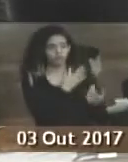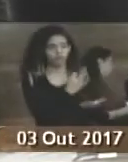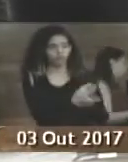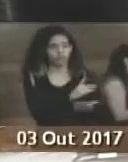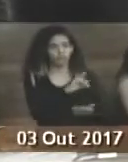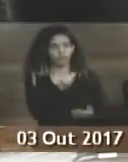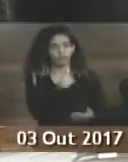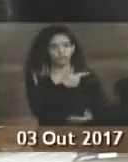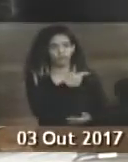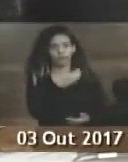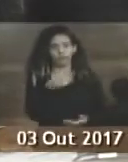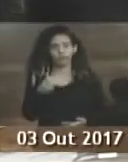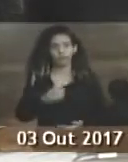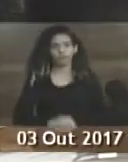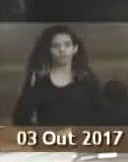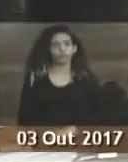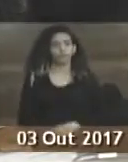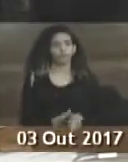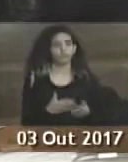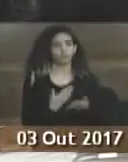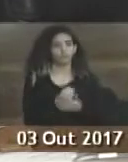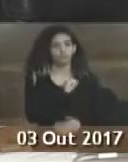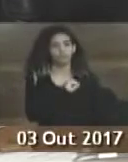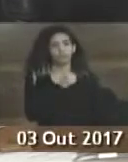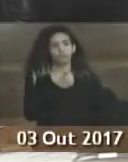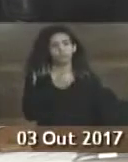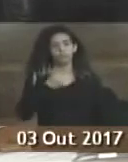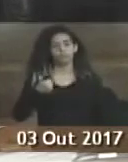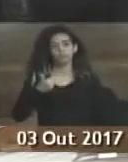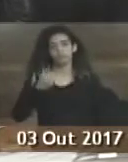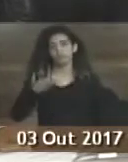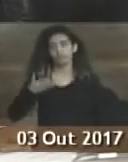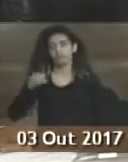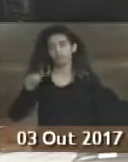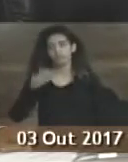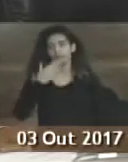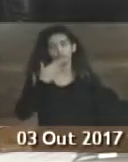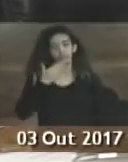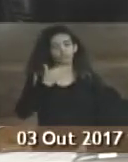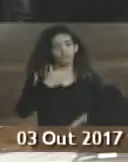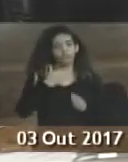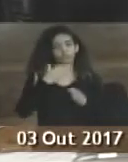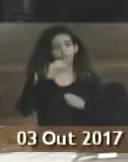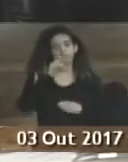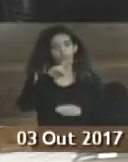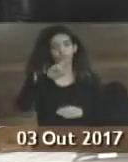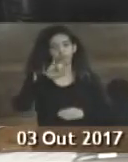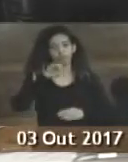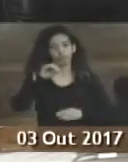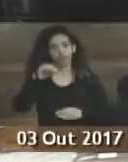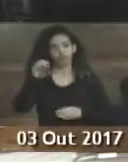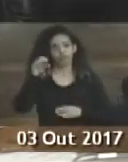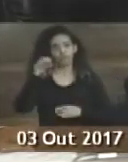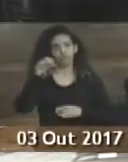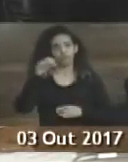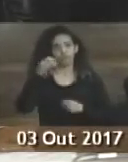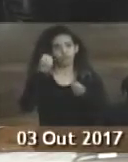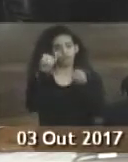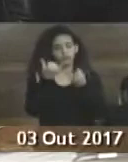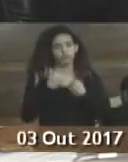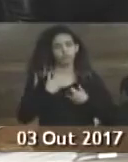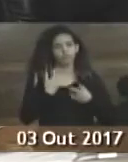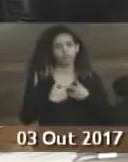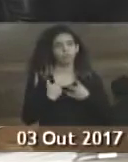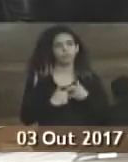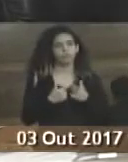setembro. Requerimento 1130/17, solicitando aos Correios que preste esclarecimento referente à falta de entrega das correspondências na Rua São Francisco,